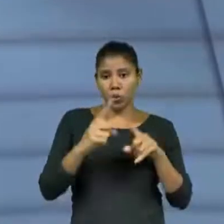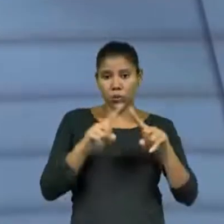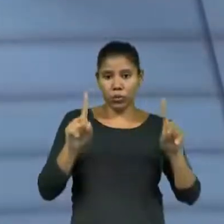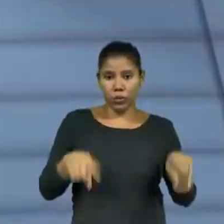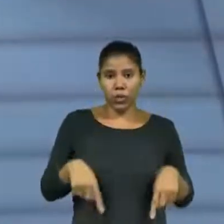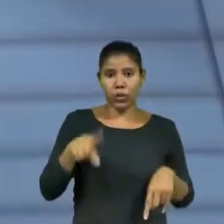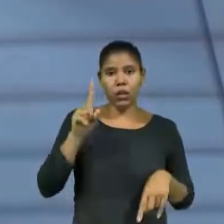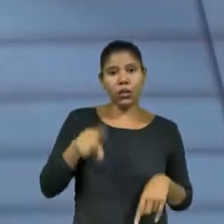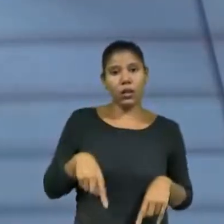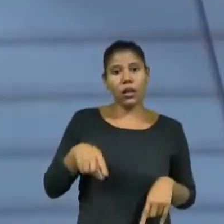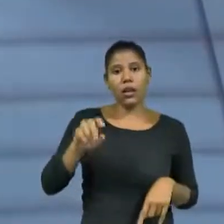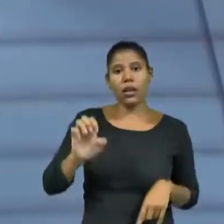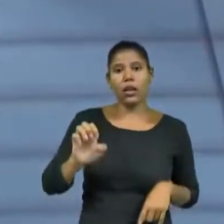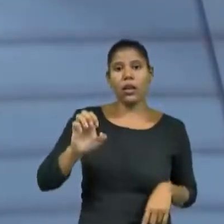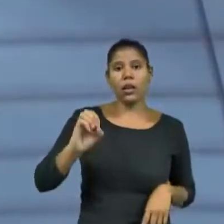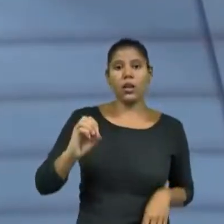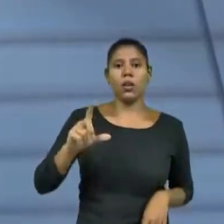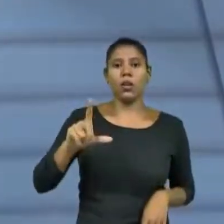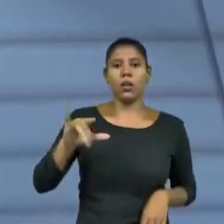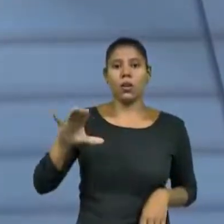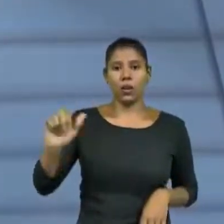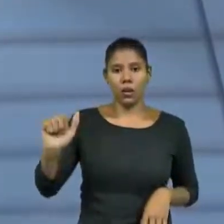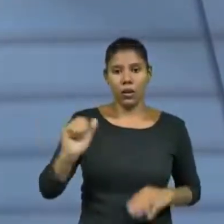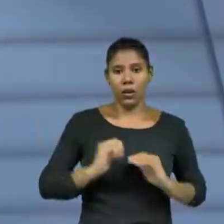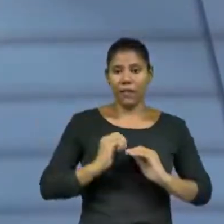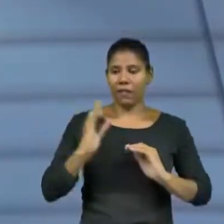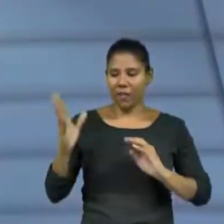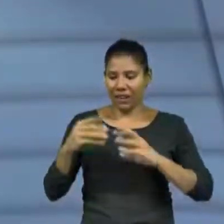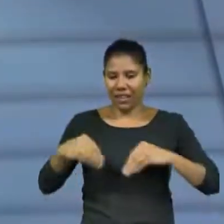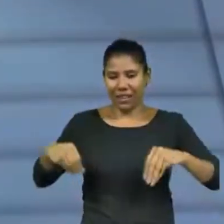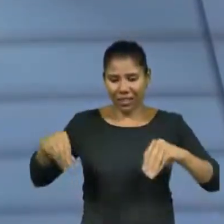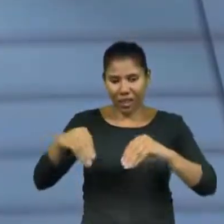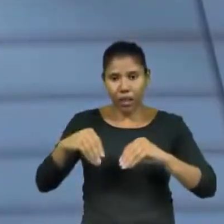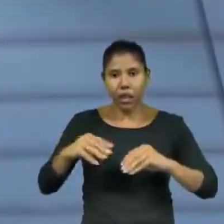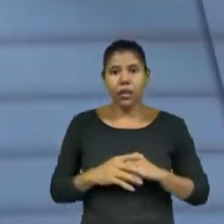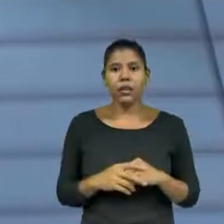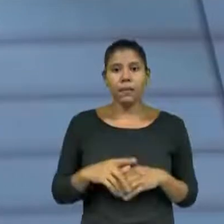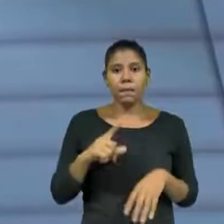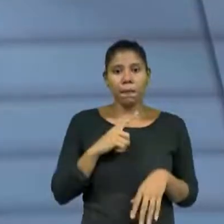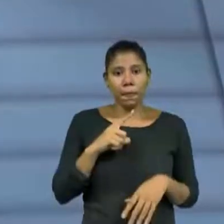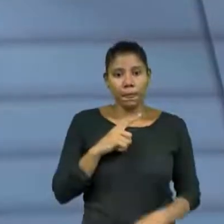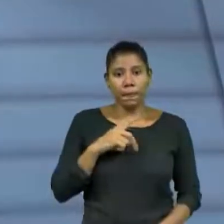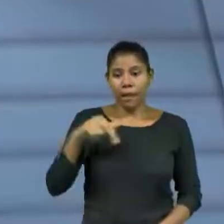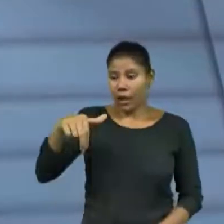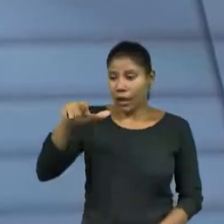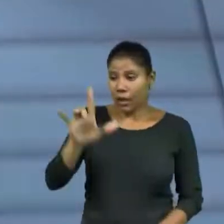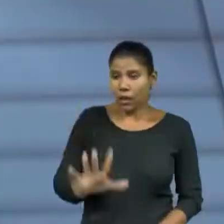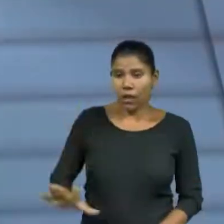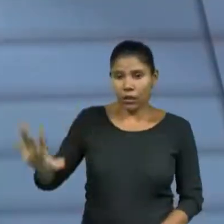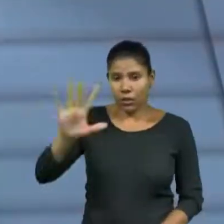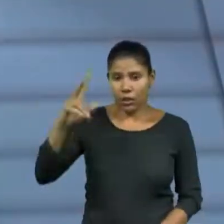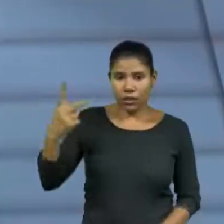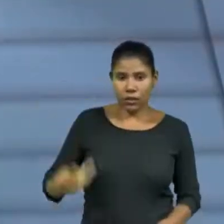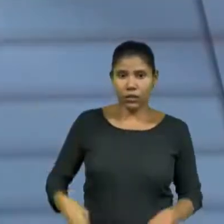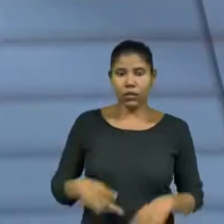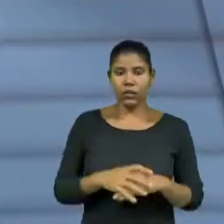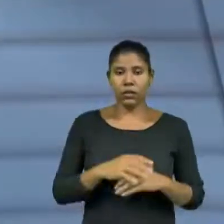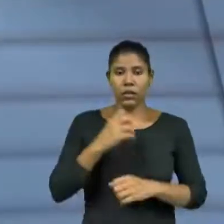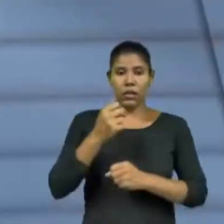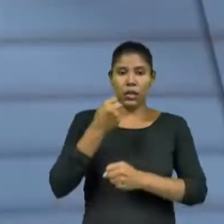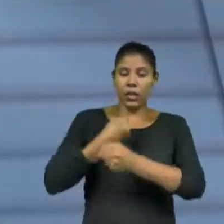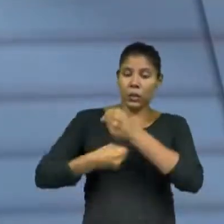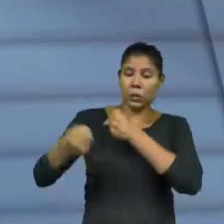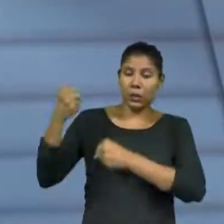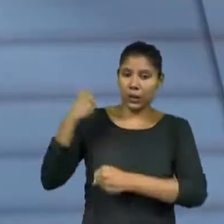eólica offshore. Linha de transmissão é um outro debate que nós temos, mais linha de transmissão para o Nordeste brasileiro. Renato, no ano